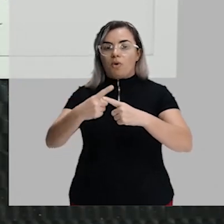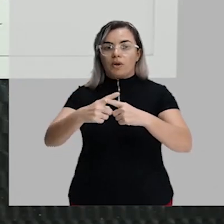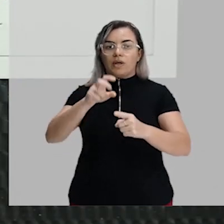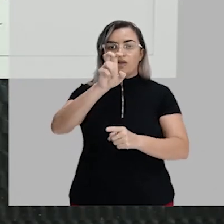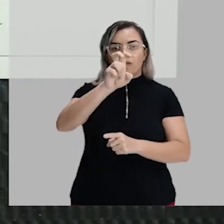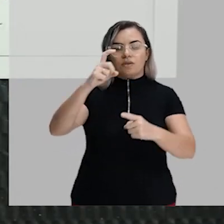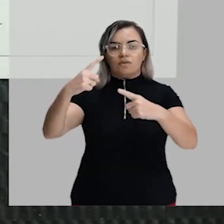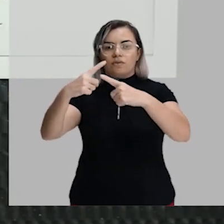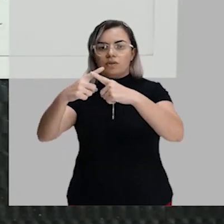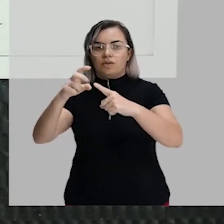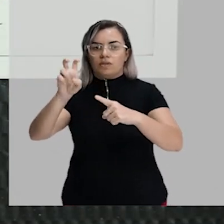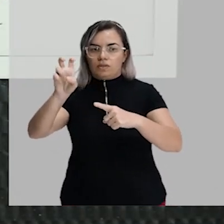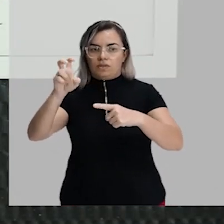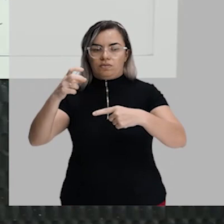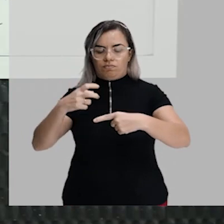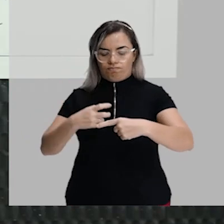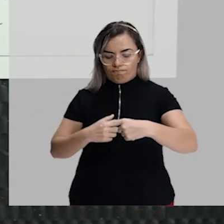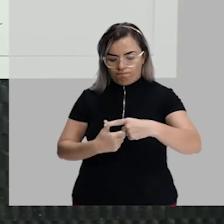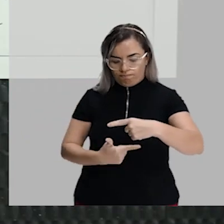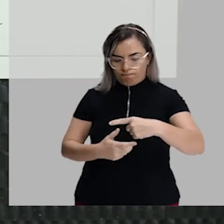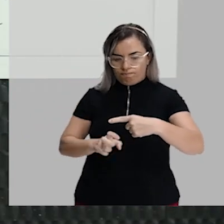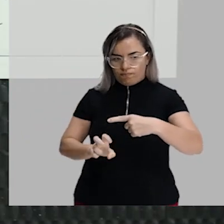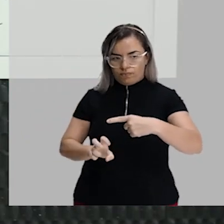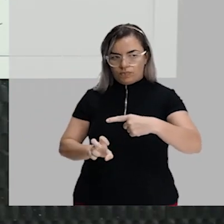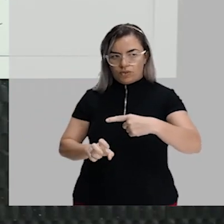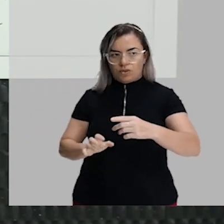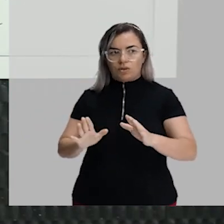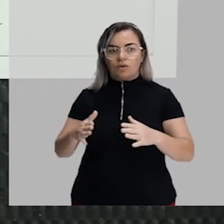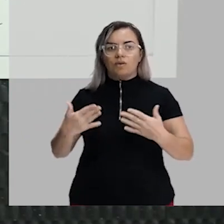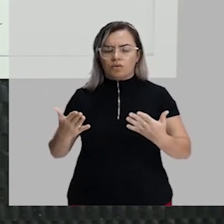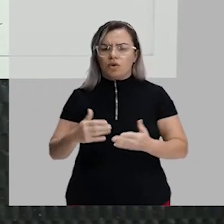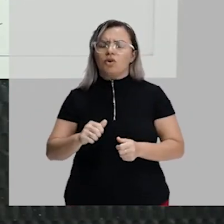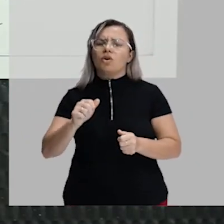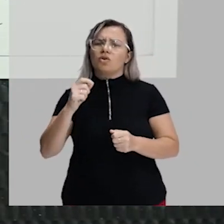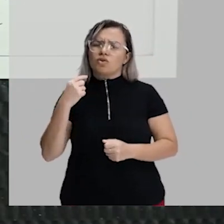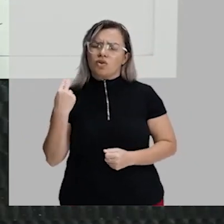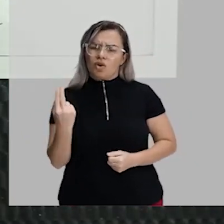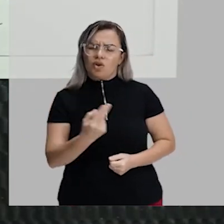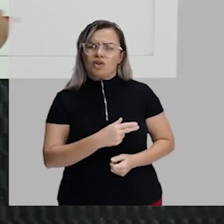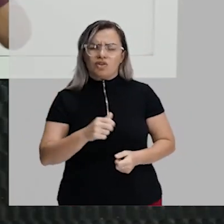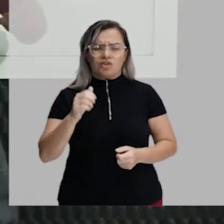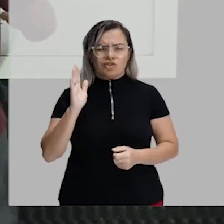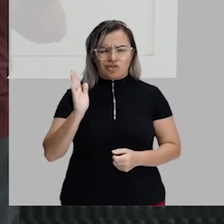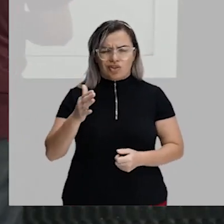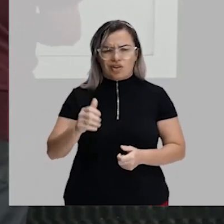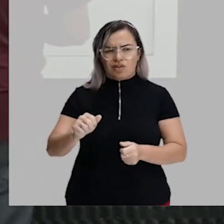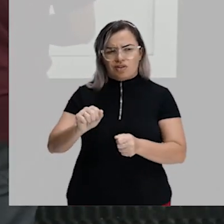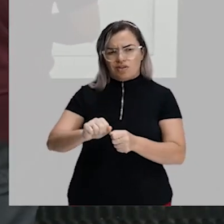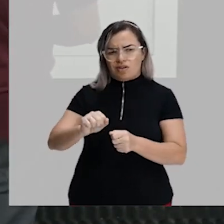a 25. 4 dividido por 25 nós já fizemos. Isso vai dar